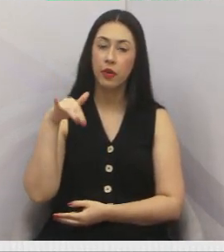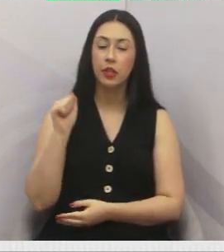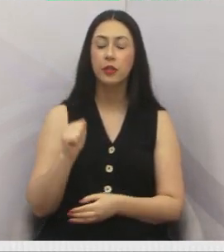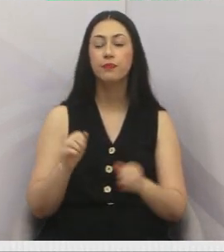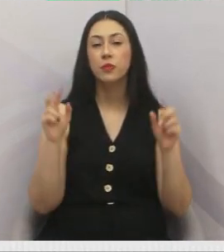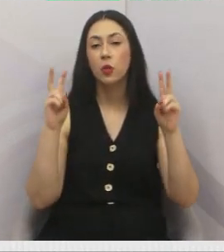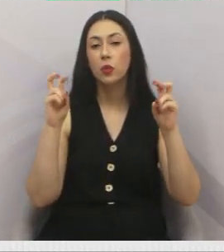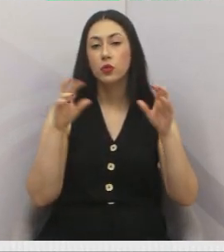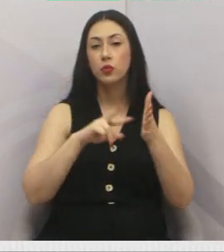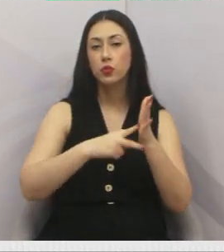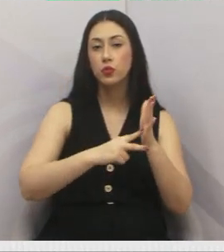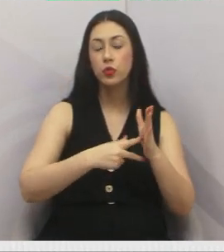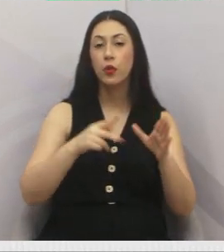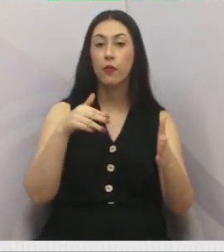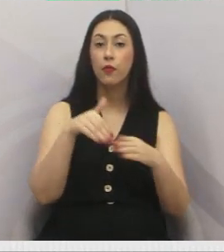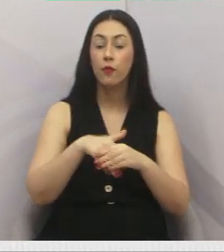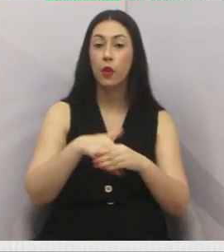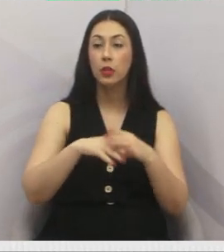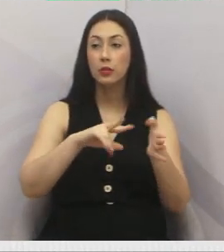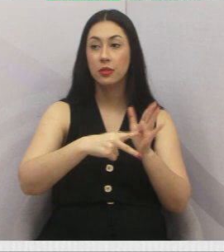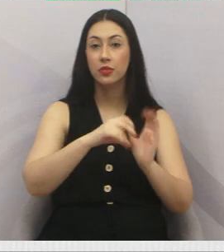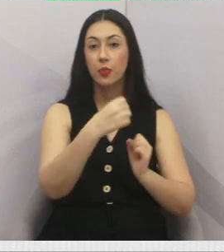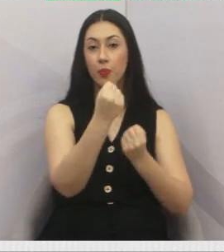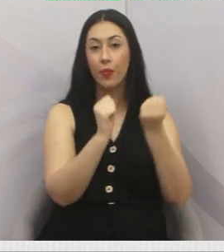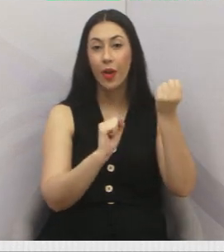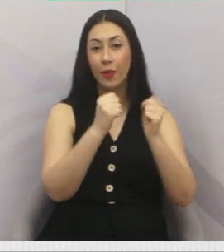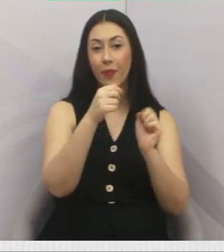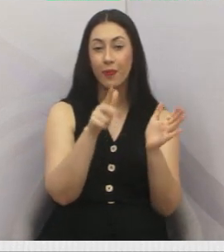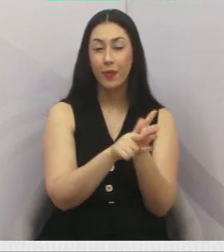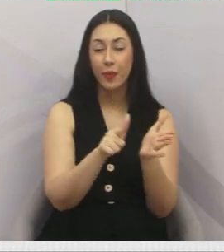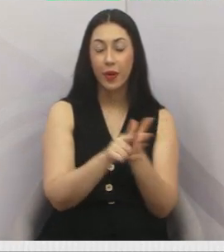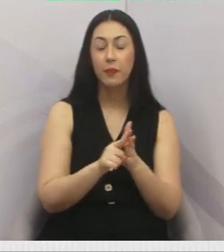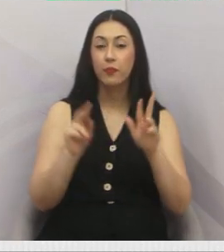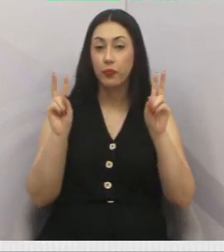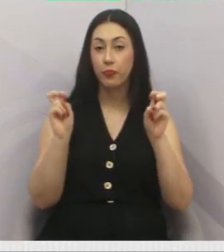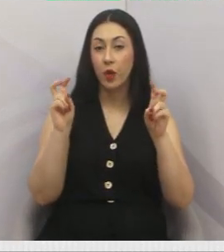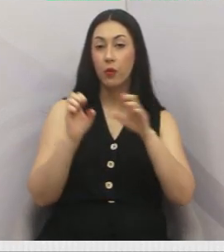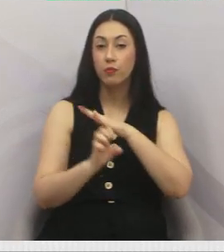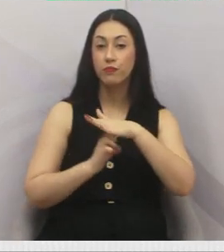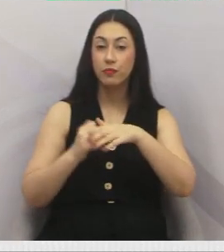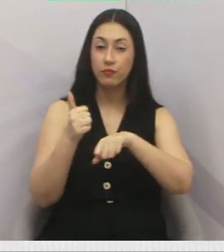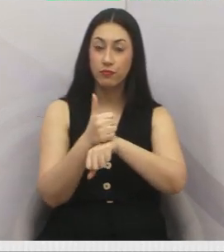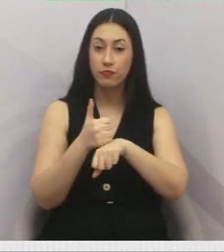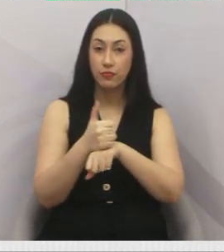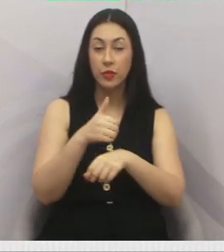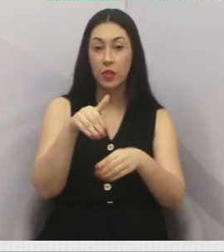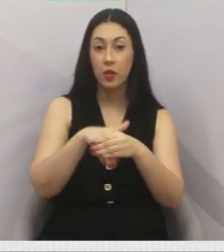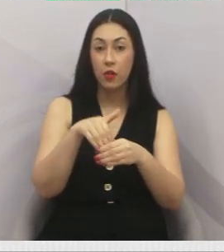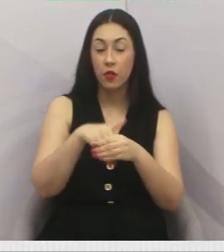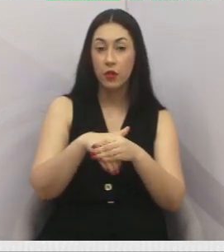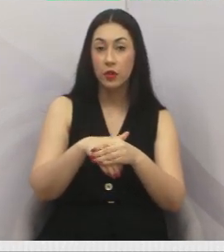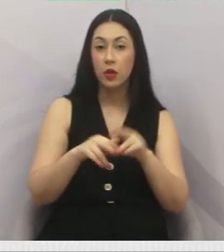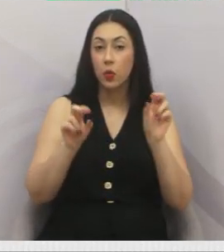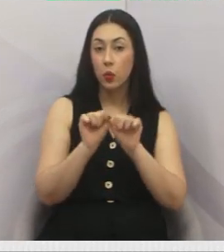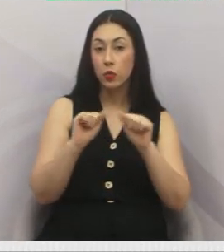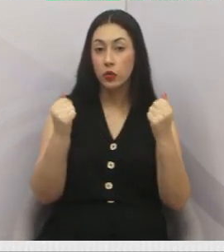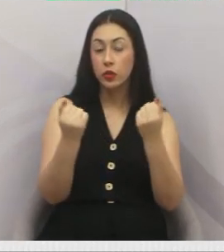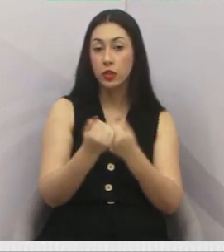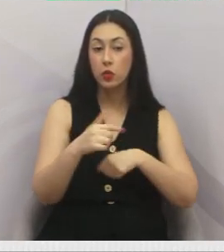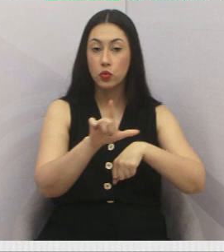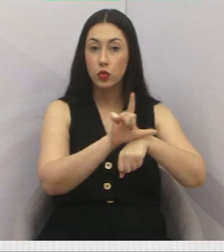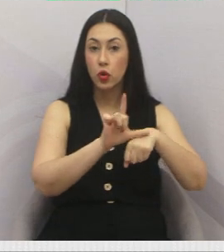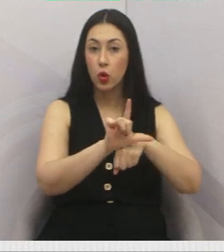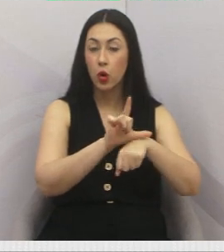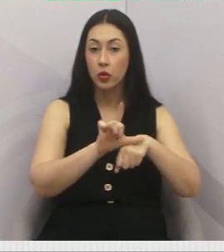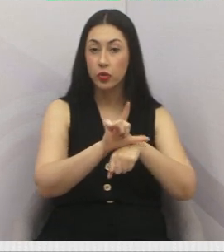sindical, um voto para o Sindicato dos Papeleiros. Segmento empresas e entidades profissionais, um voto para a Associação Comercial e